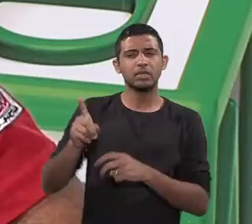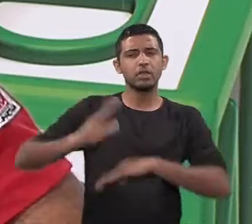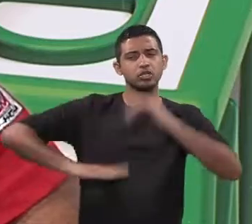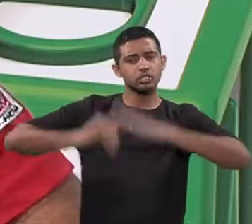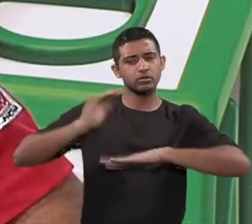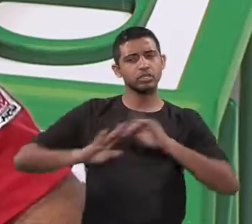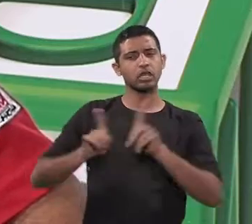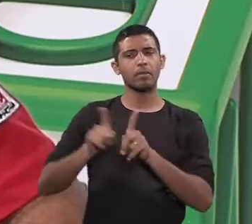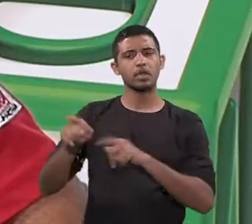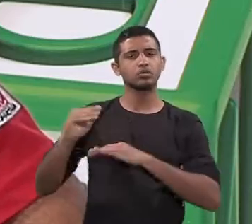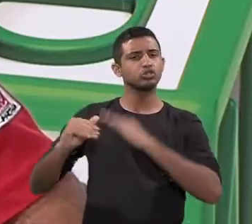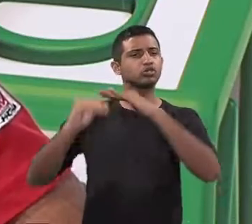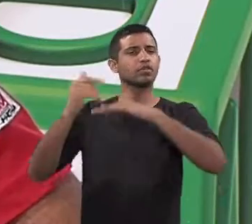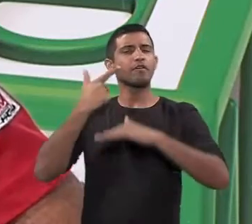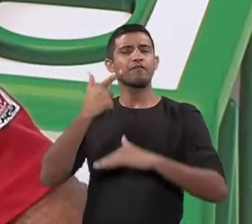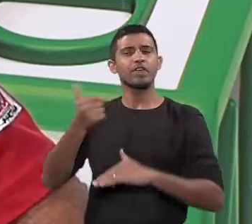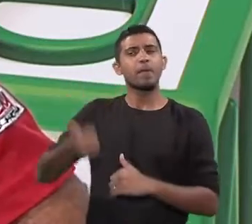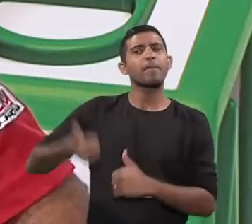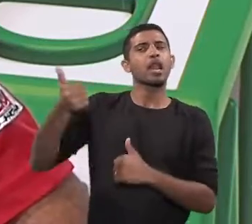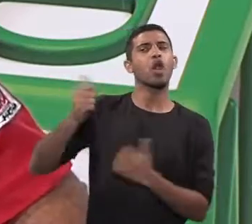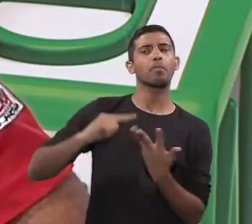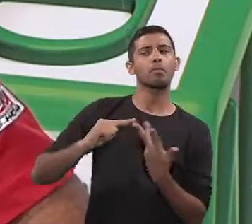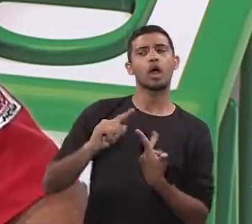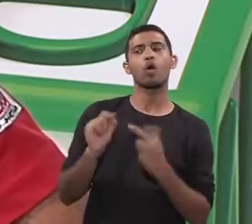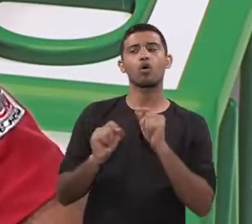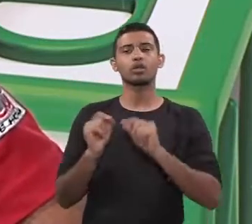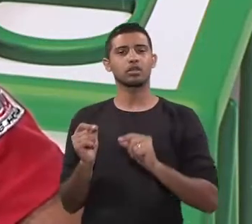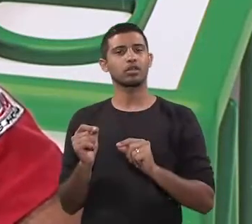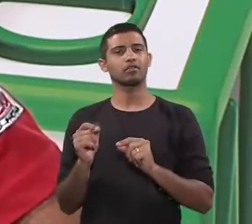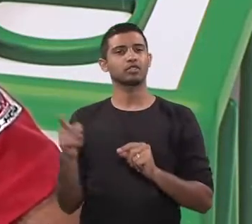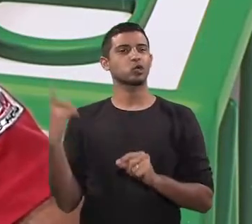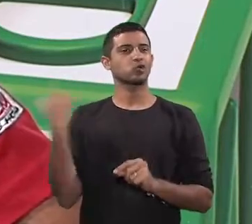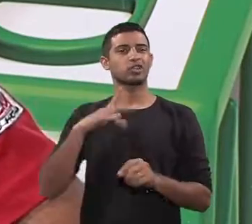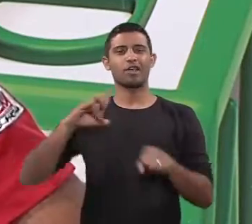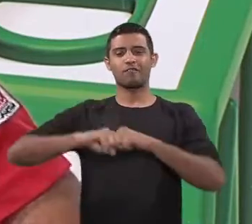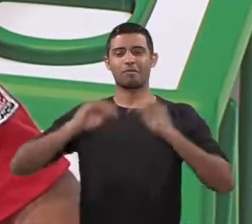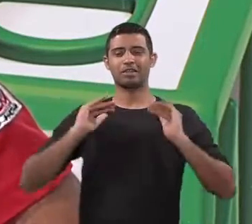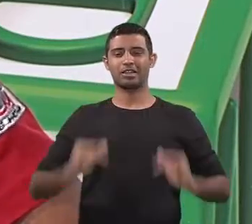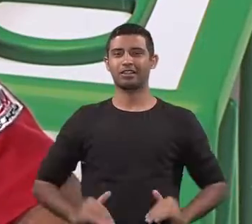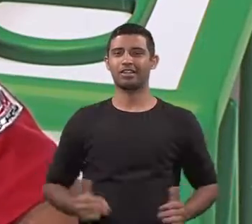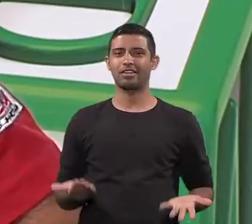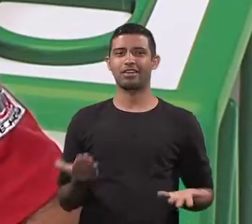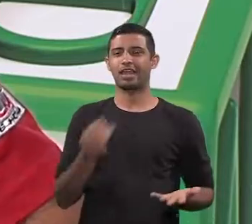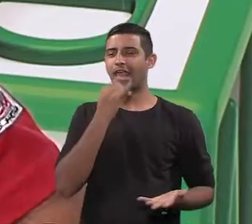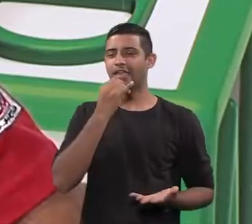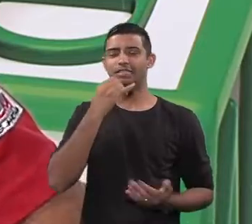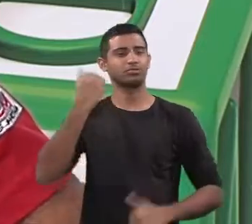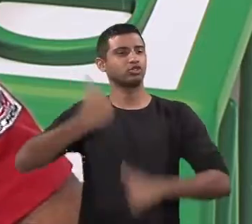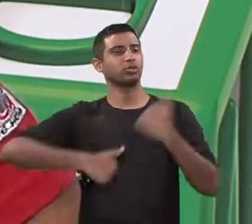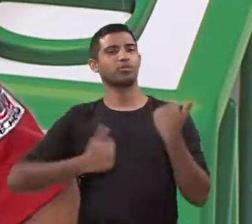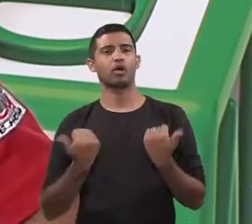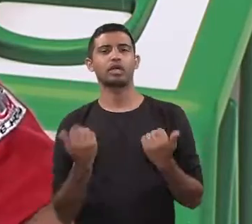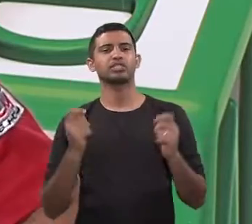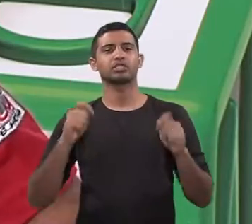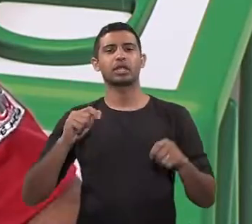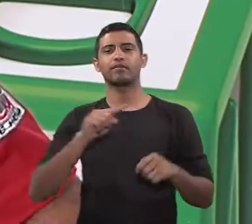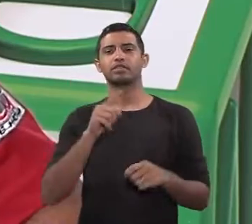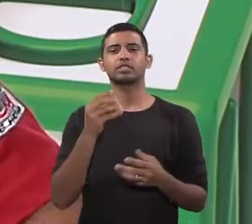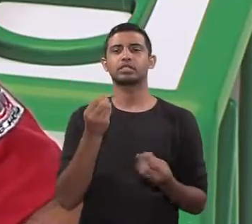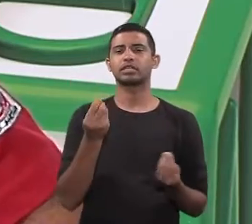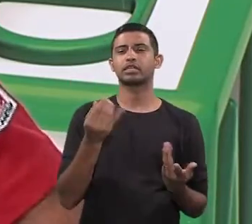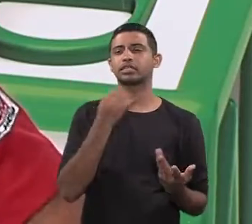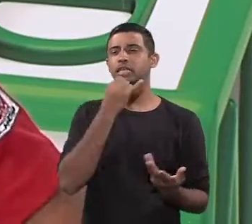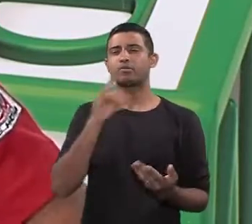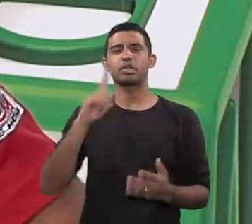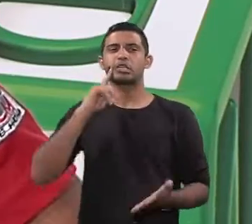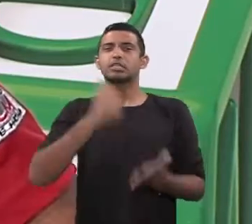é o desenvolvimento dele que mais se destaca. E aí você forma um cidadão como um todo. O esporte te dá momentos de você ter